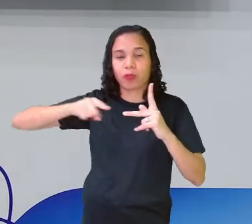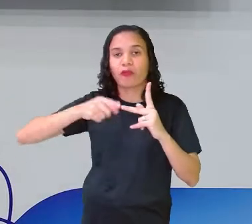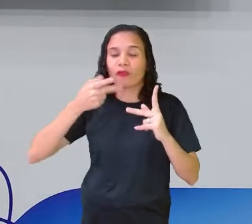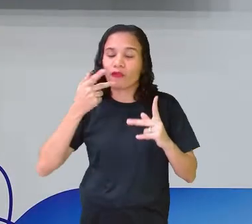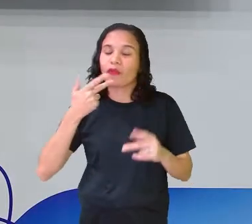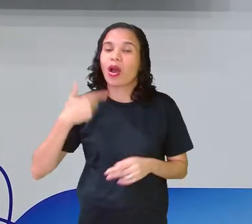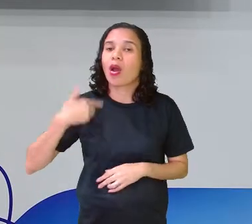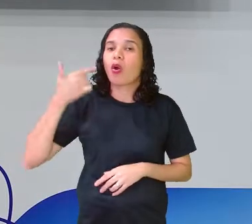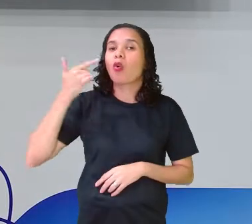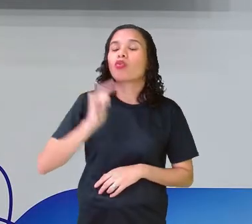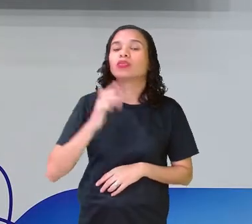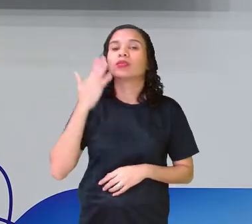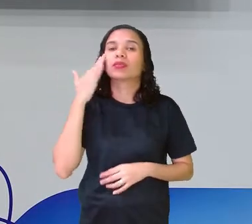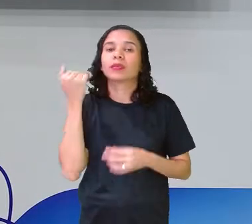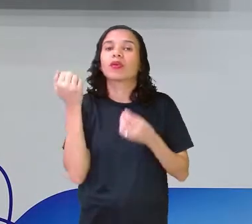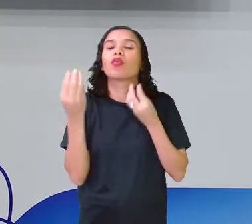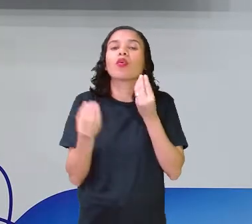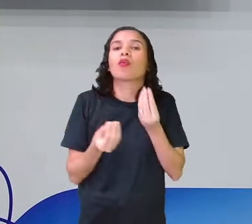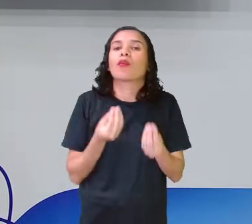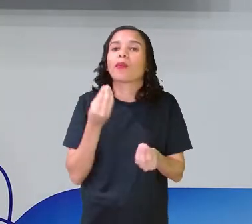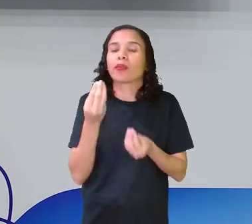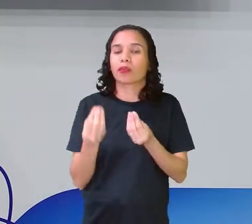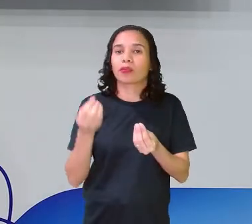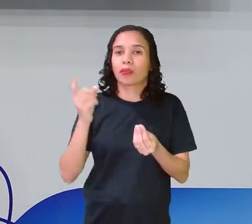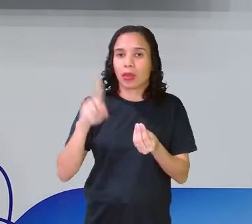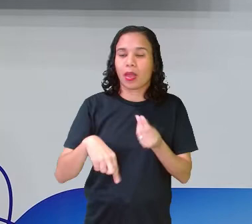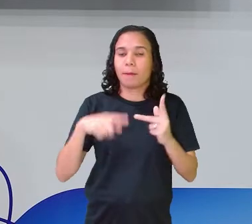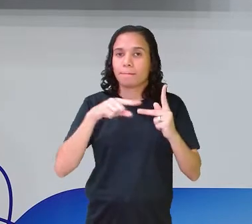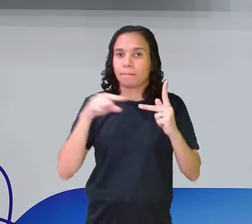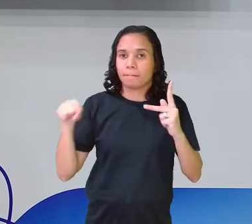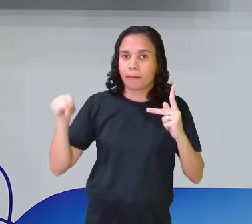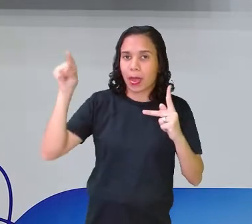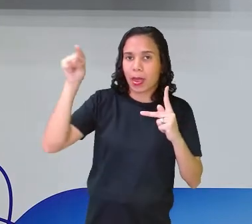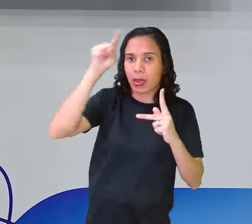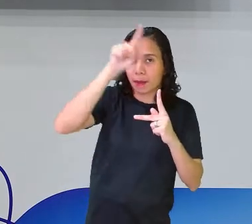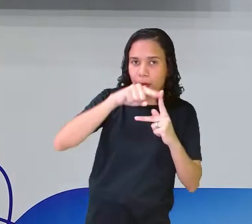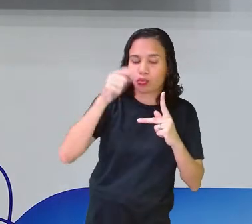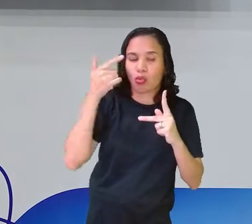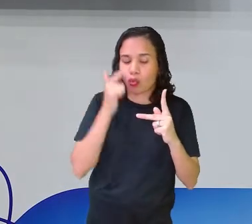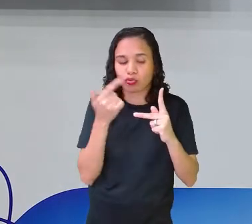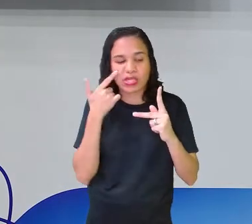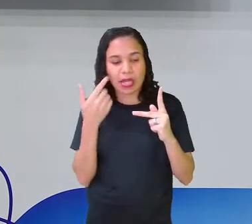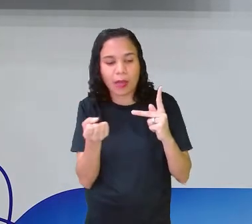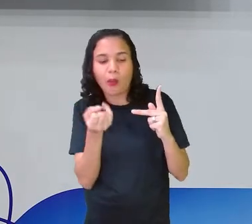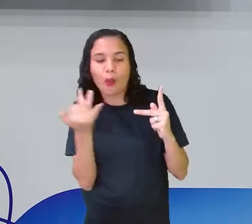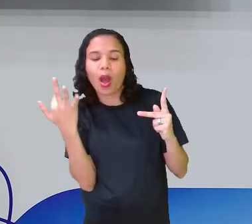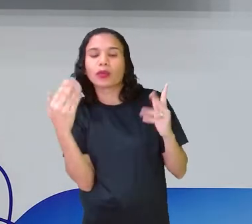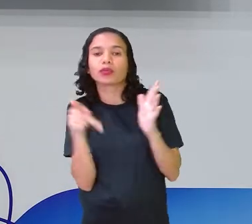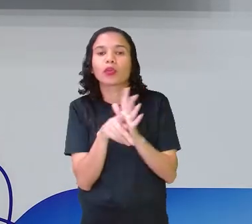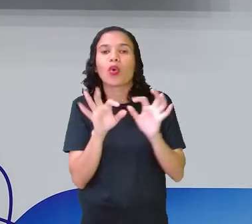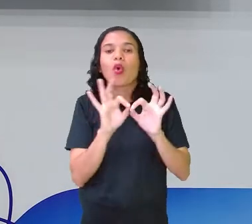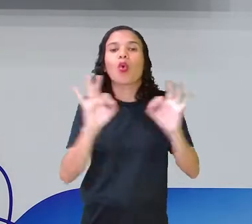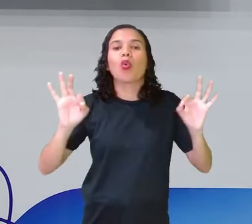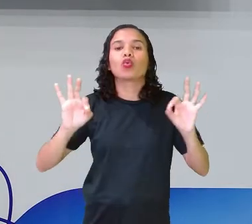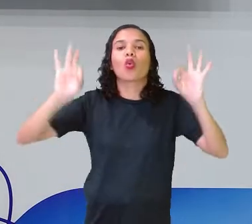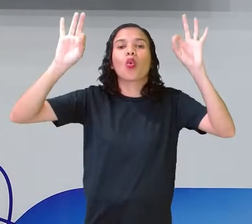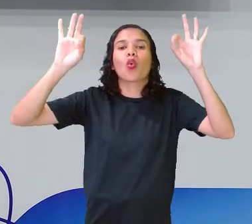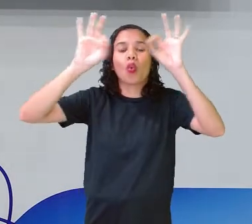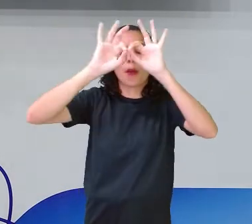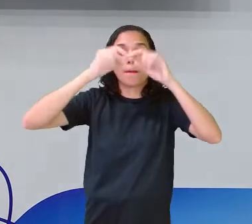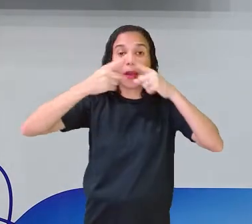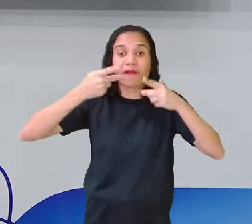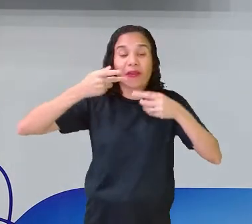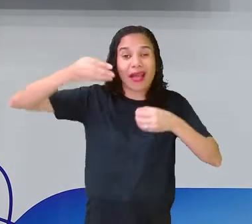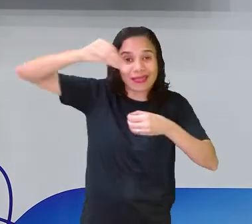que eu consigo medi-la, que é o perímetro. Eu consigo medir o perímetro, que é o contorno. Mas quando